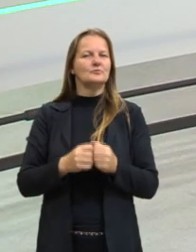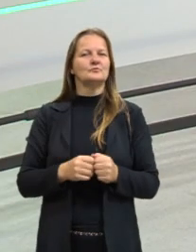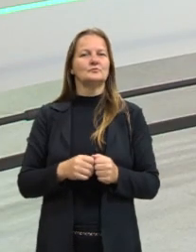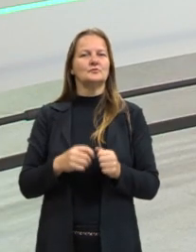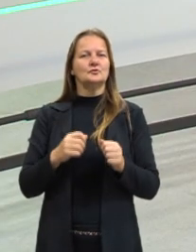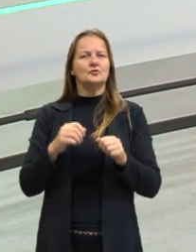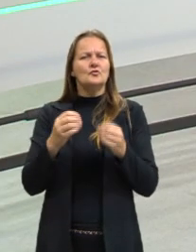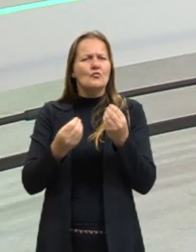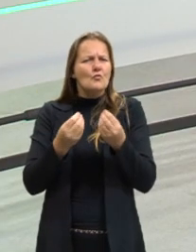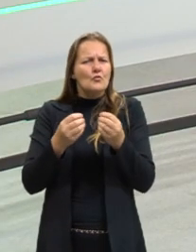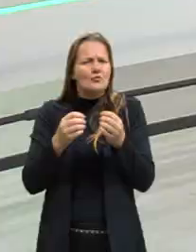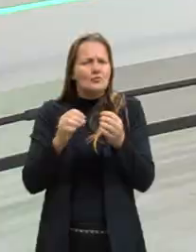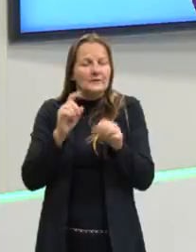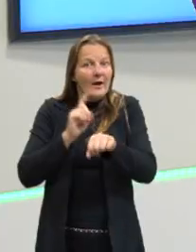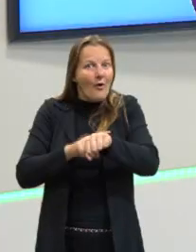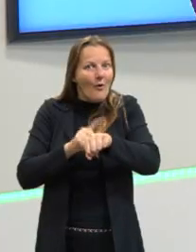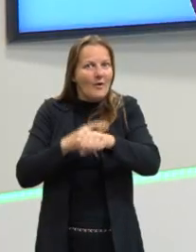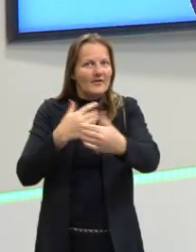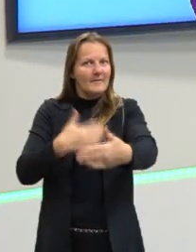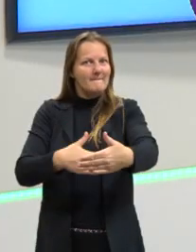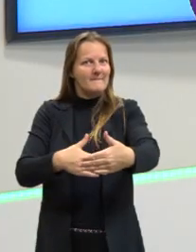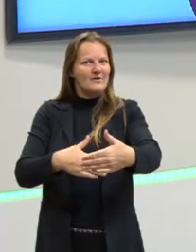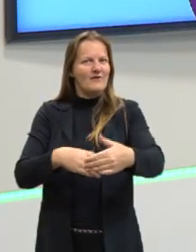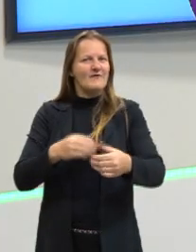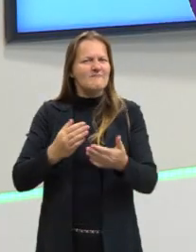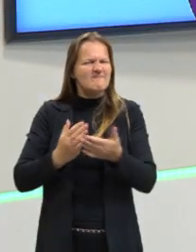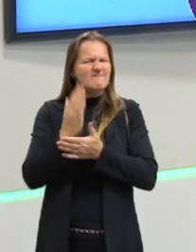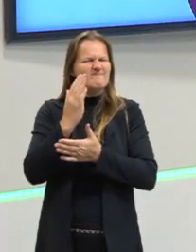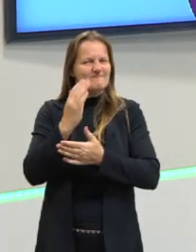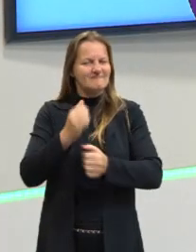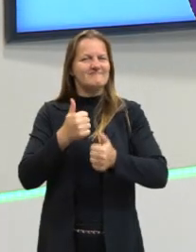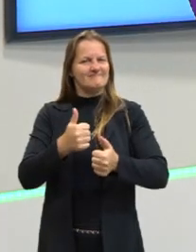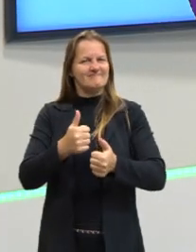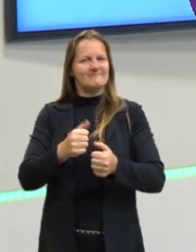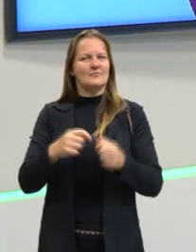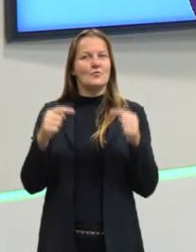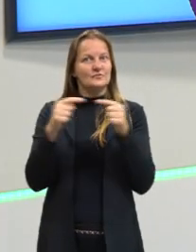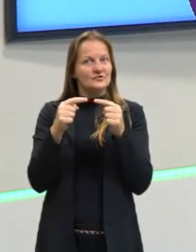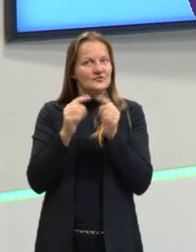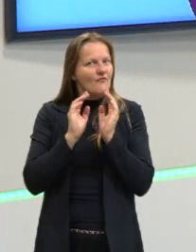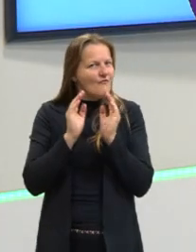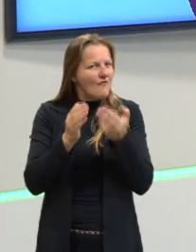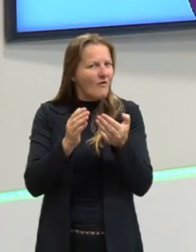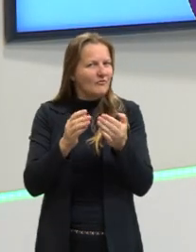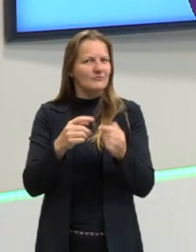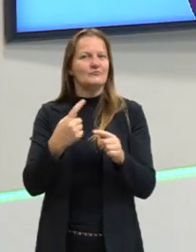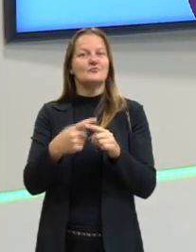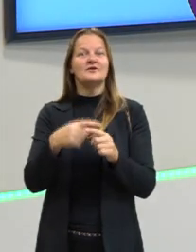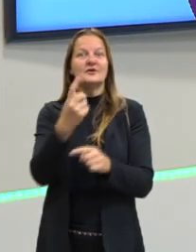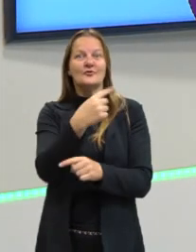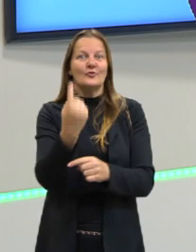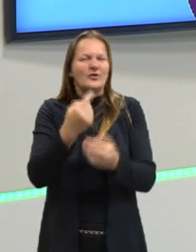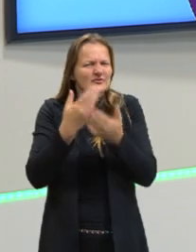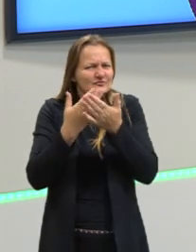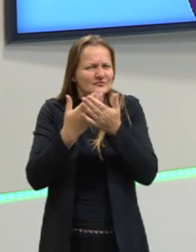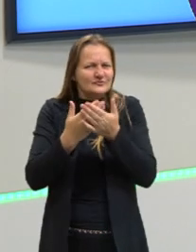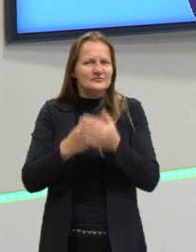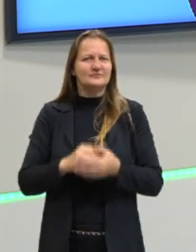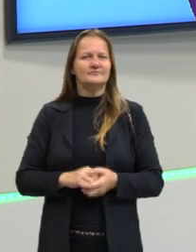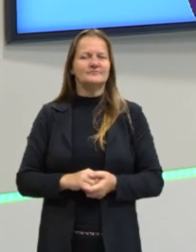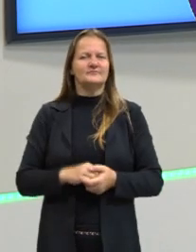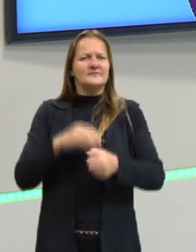necessários para que vocês tenham a aprovação que é esse objetivo né Nós estamos aqui nesse